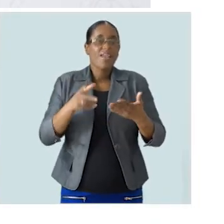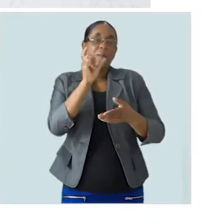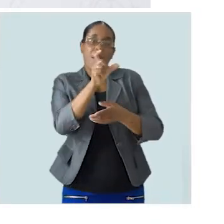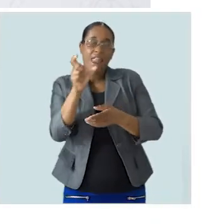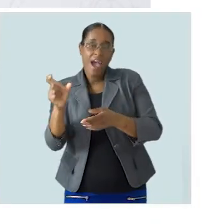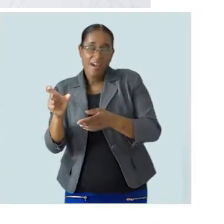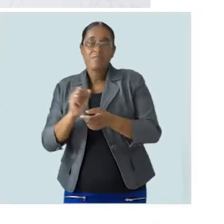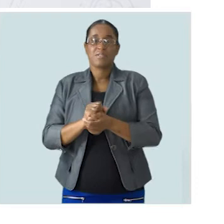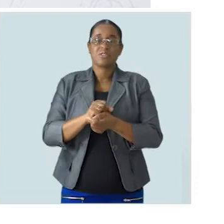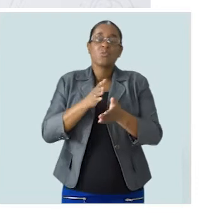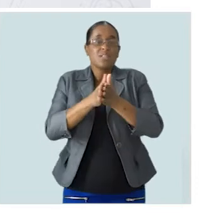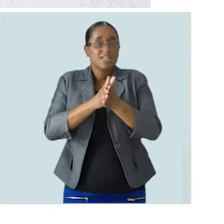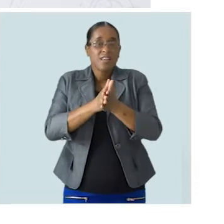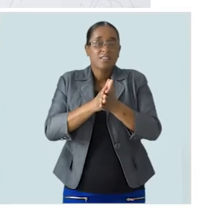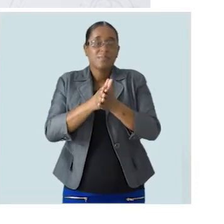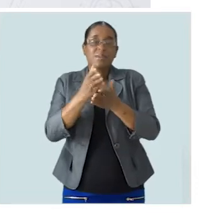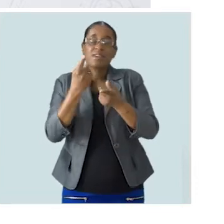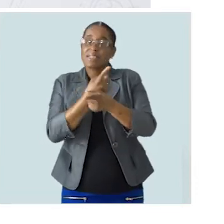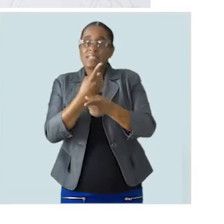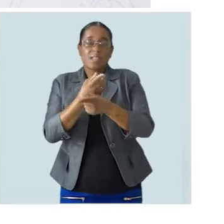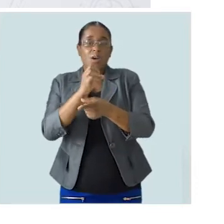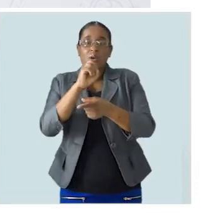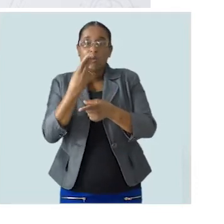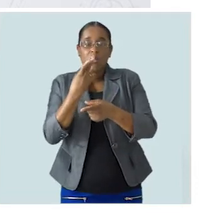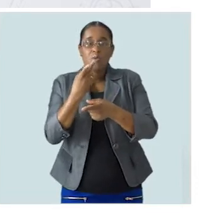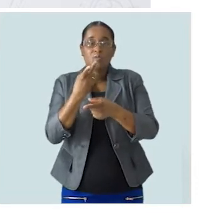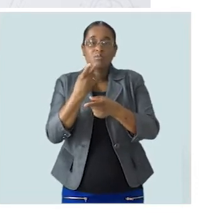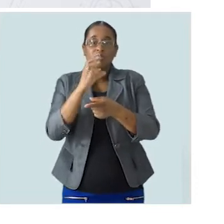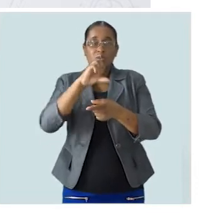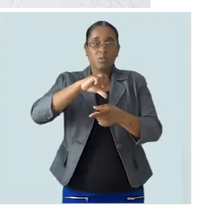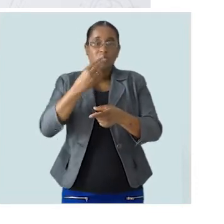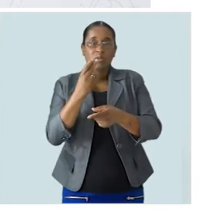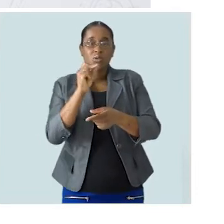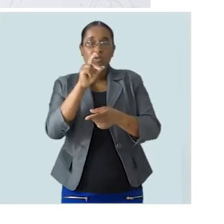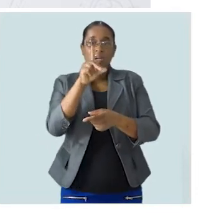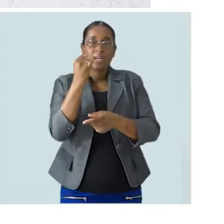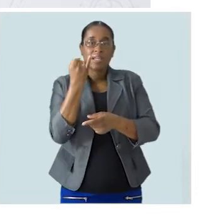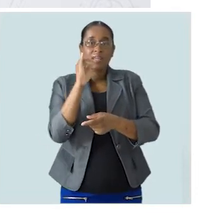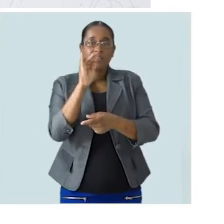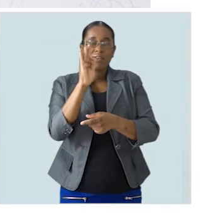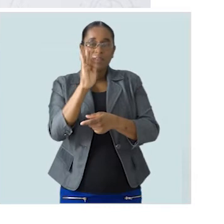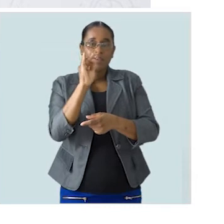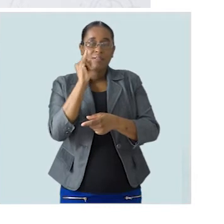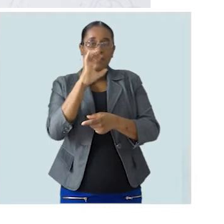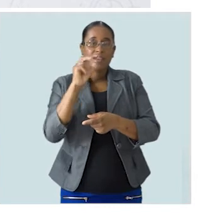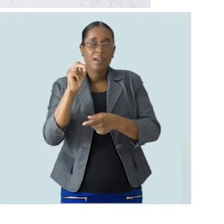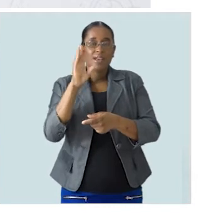para caracterizar ou qualificar seres vivos, também